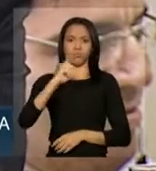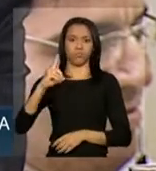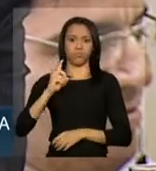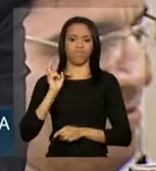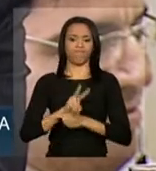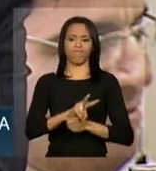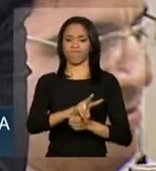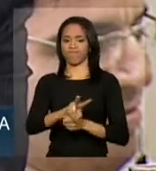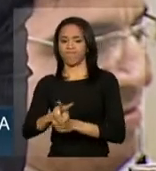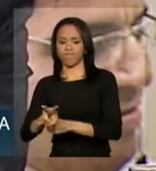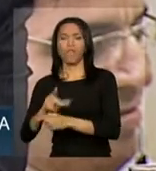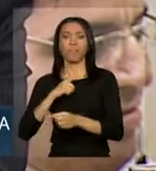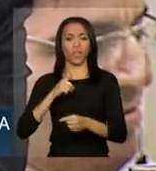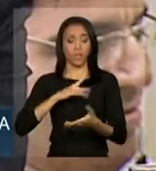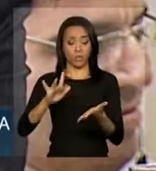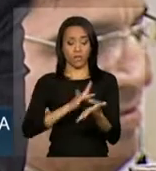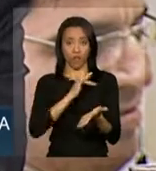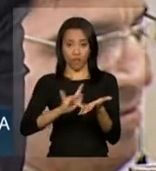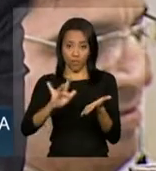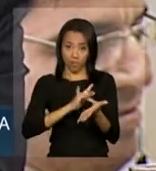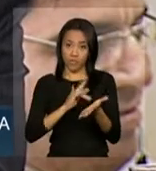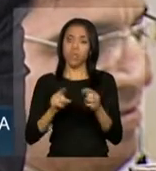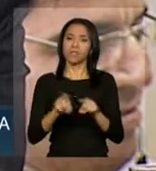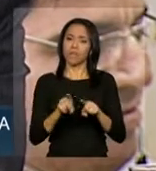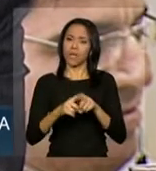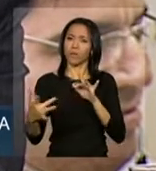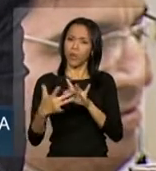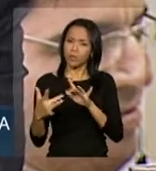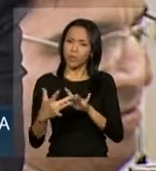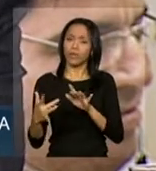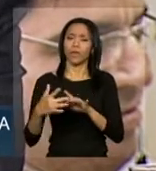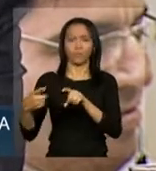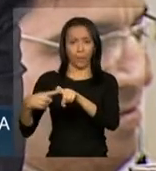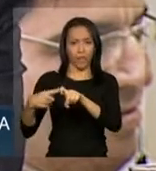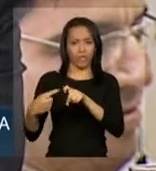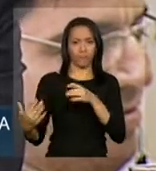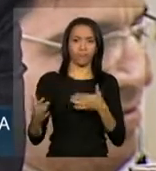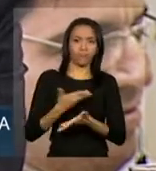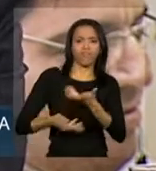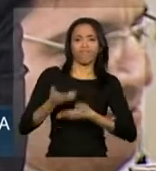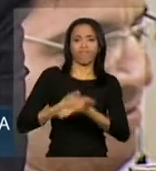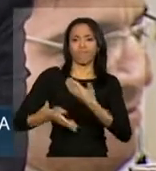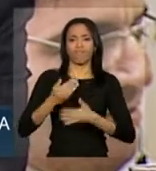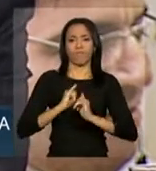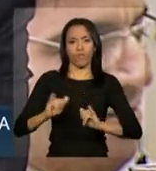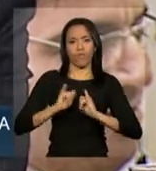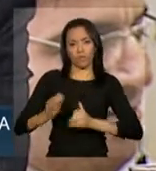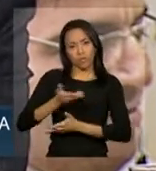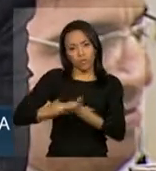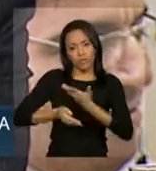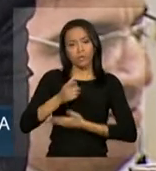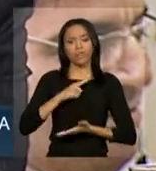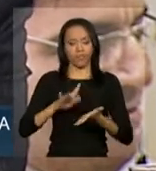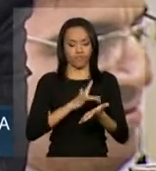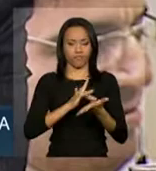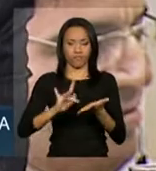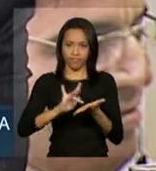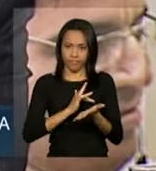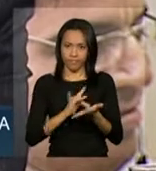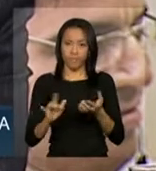tablet que ele se comunica permanentemente com o supervisor então o supervisor pode levar at as questões terão aulas